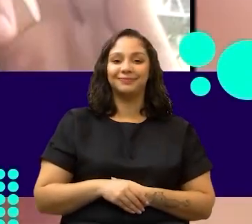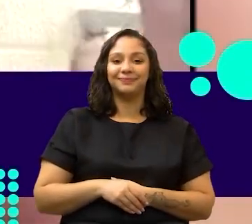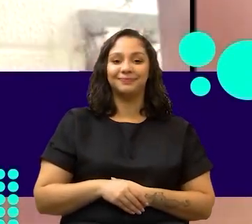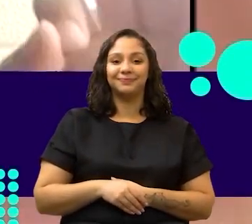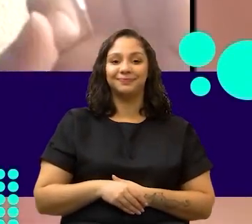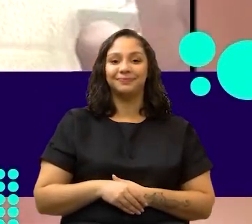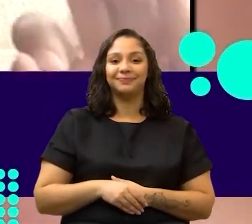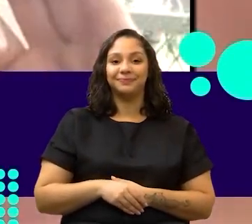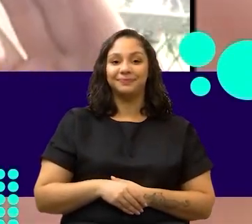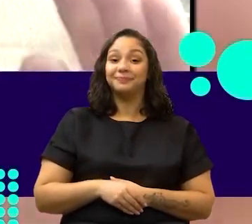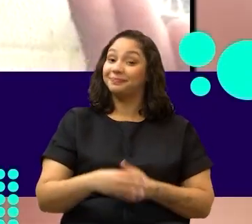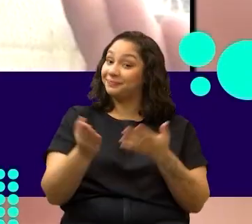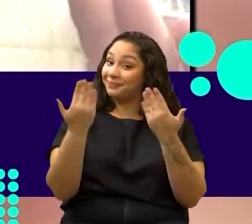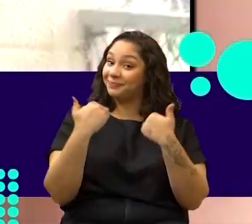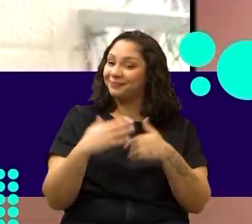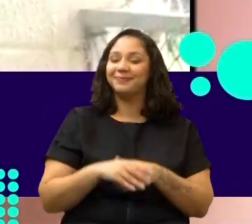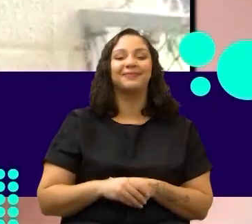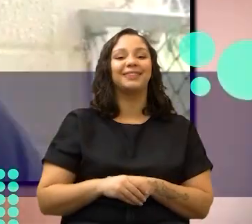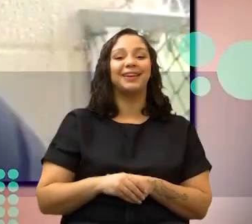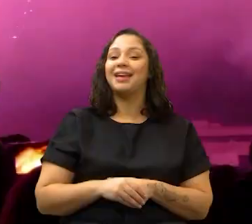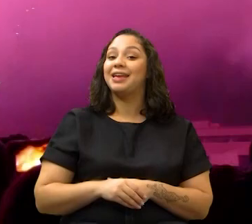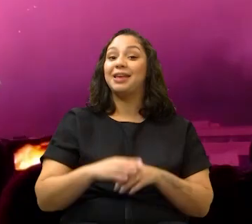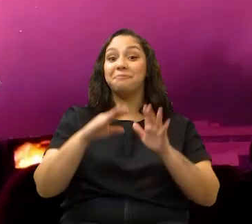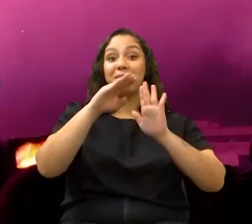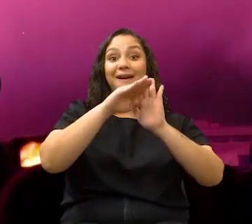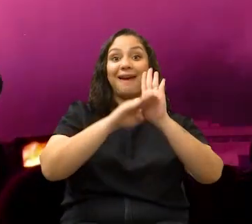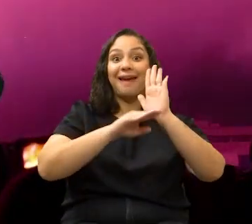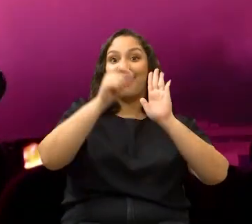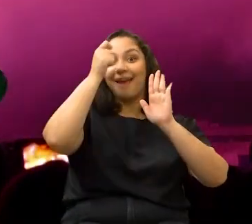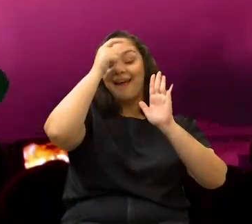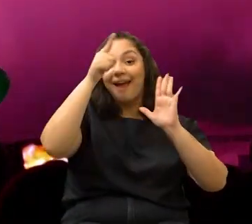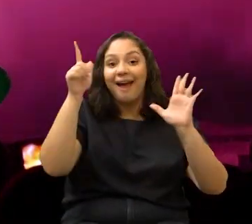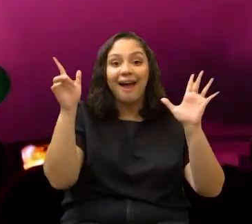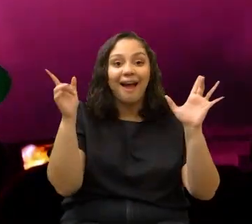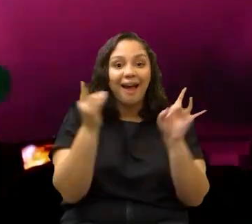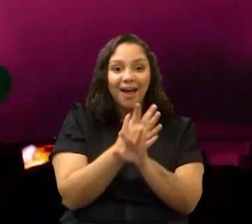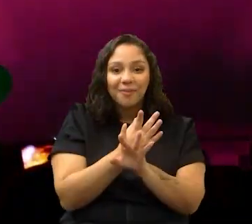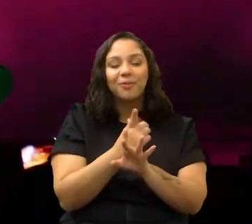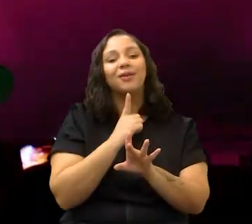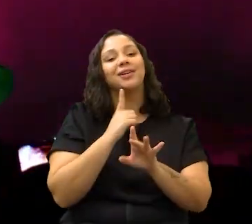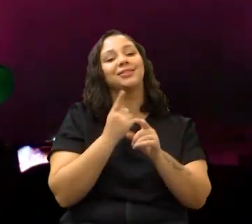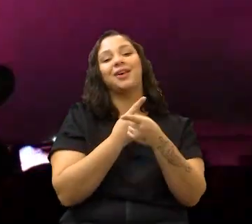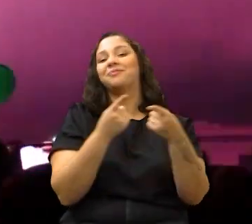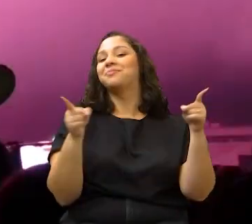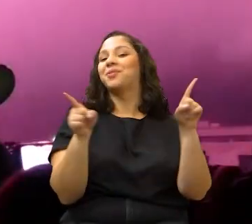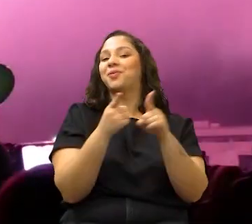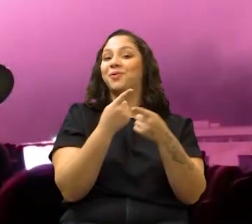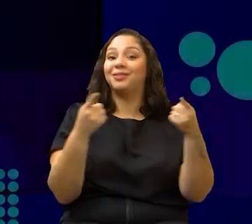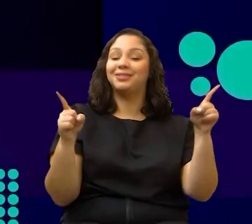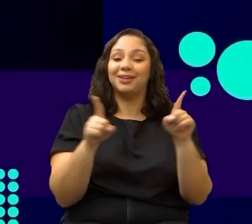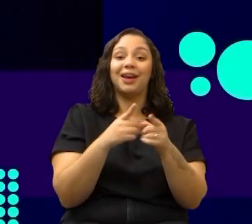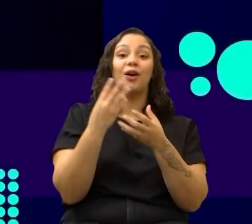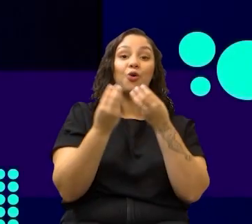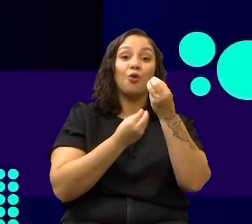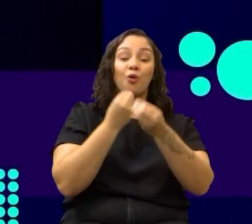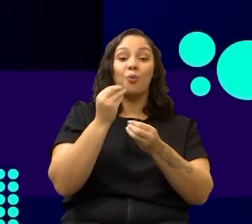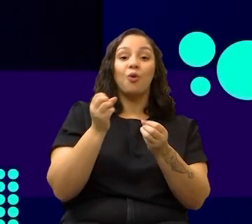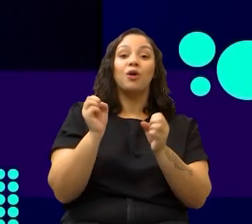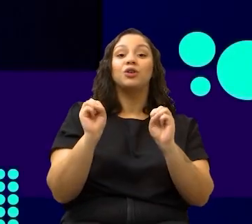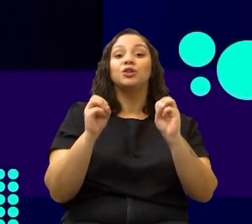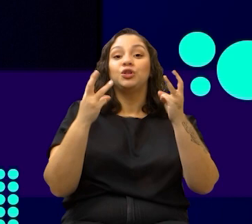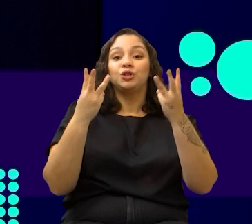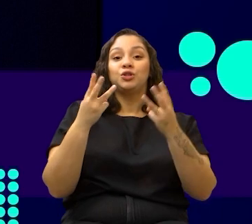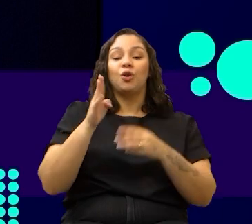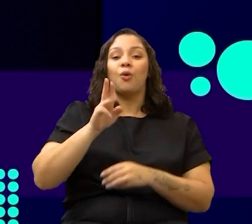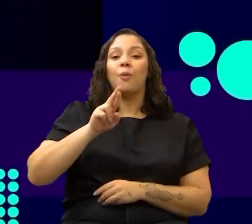@Encontro de História Indaiá. Bem? E para fechar a agenda, vamos de programação musical. E ela começa com